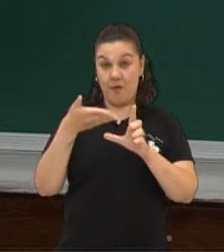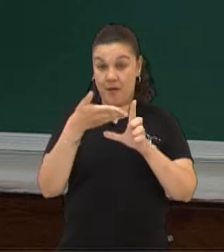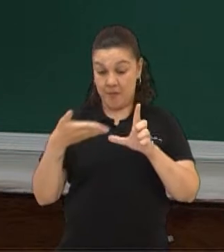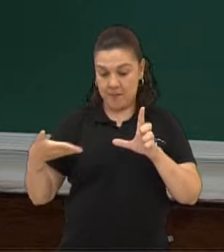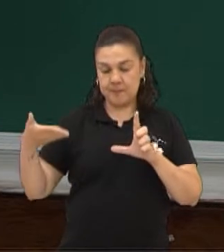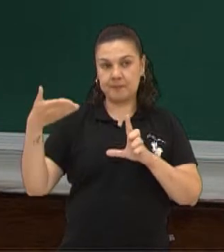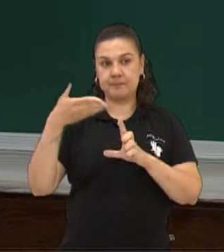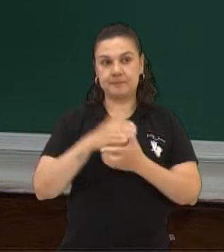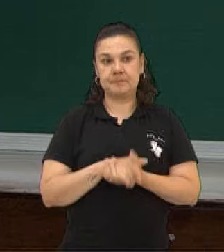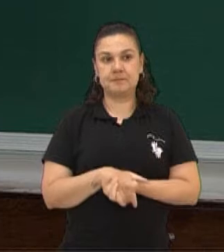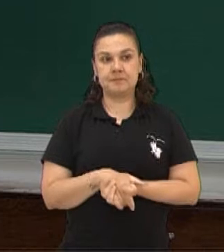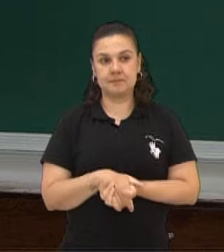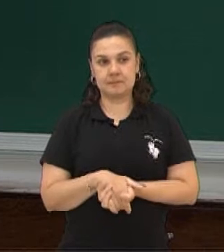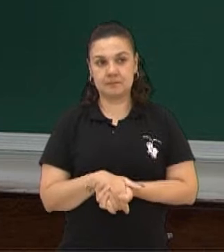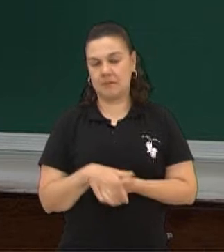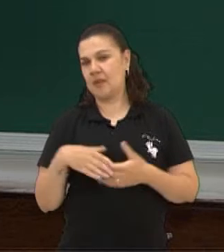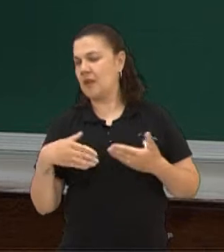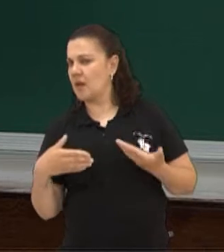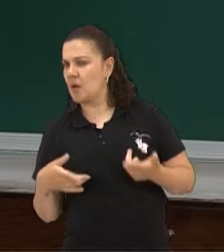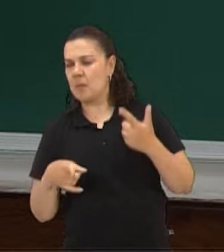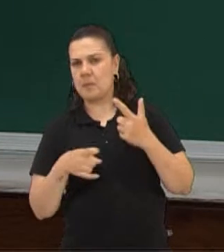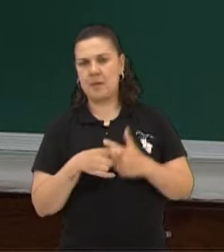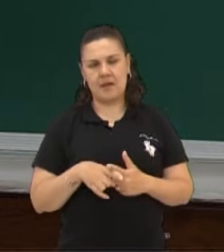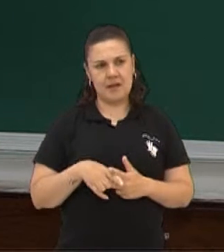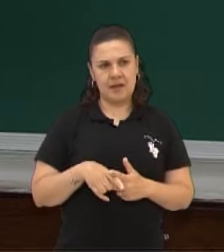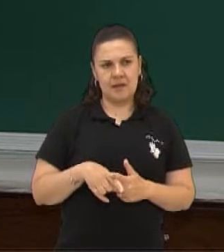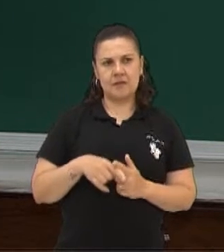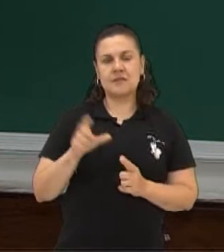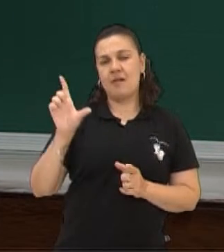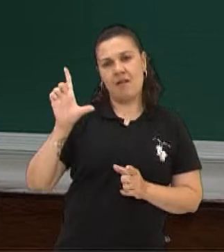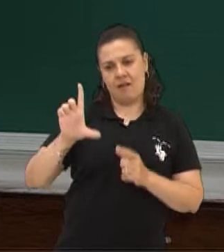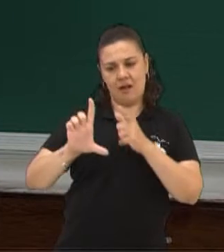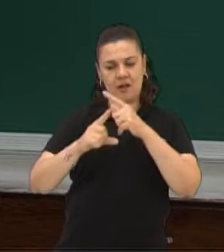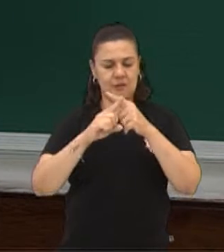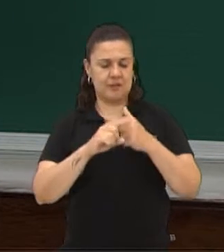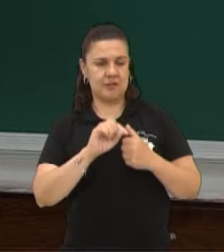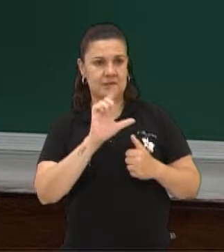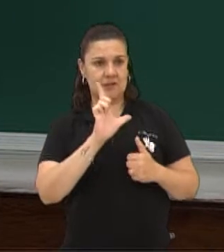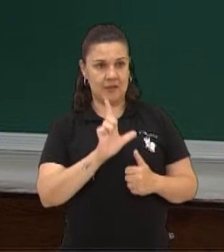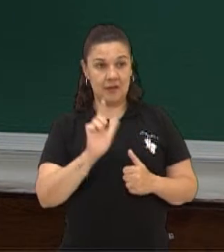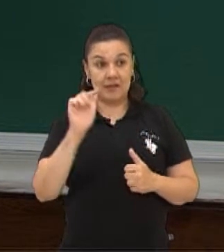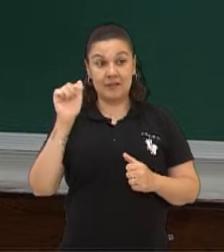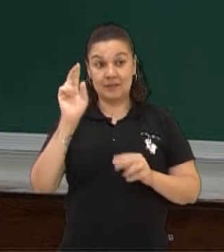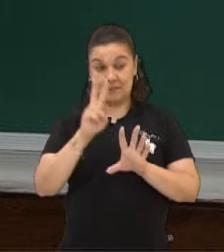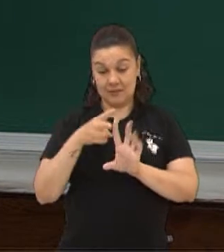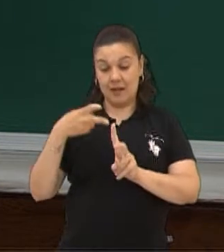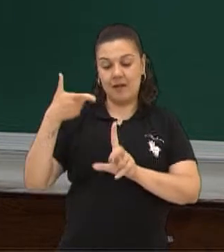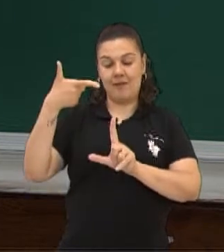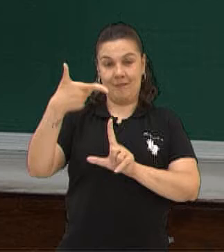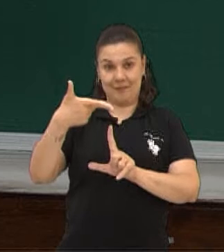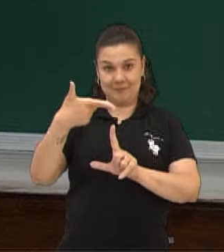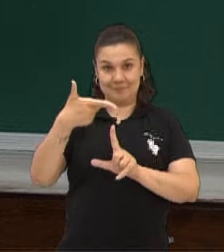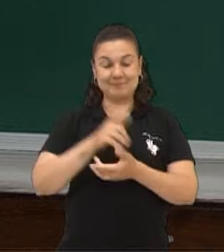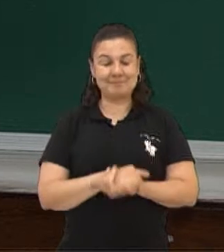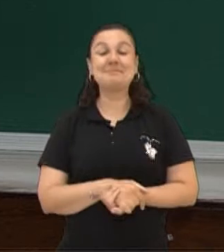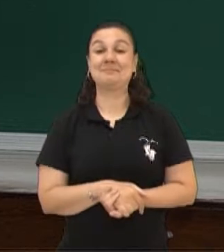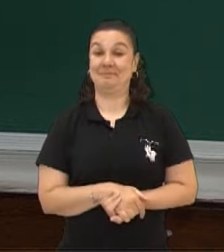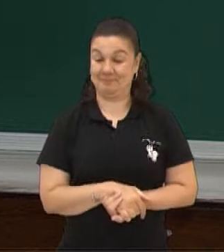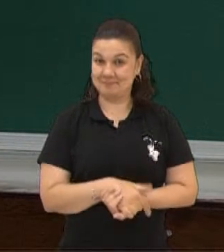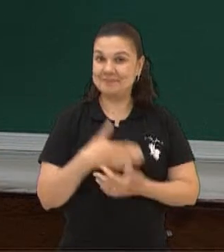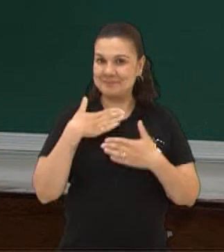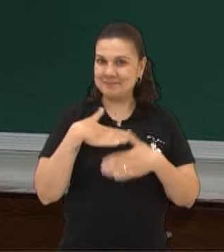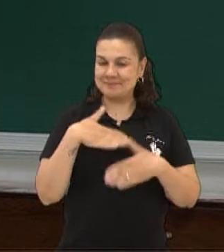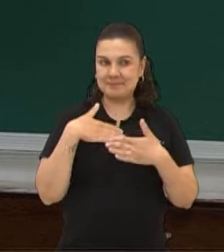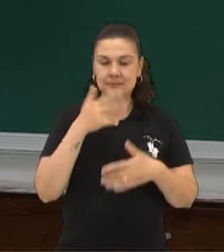ficar lado vezes lado. Mas o que é lado vezes lado? É o lado ao quadrado.